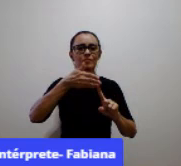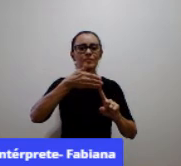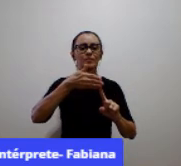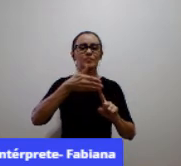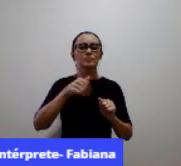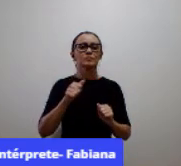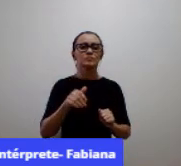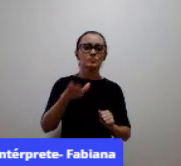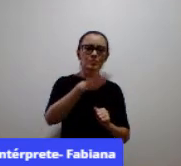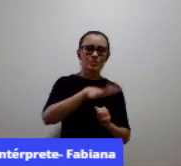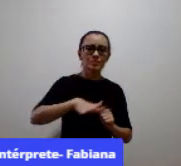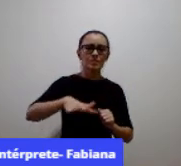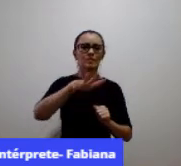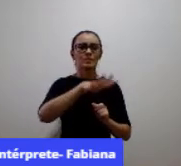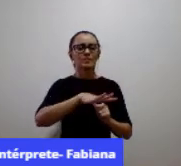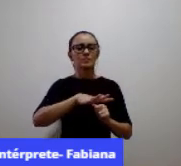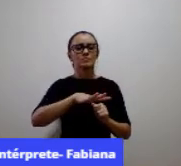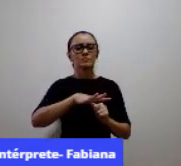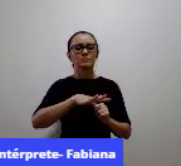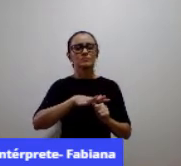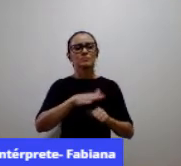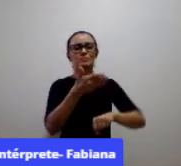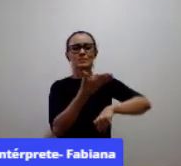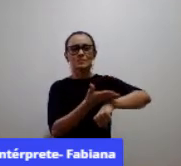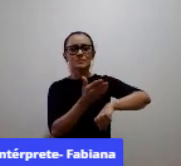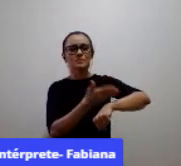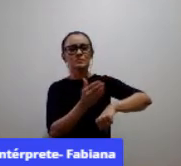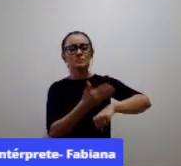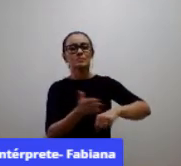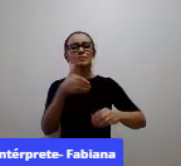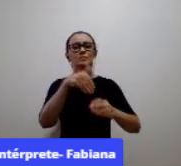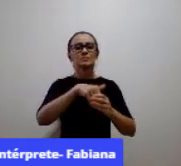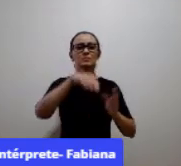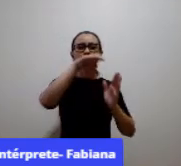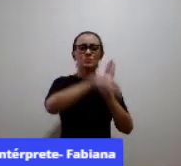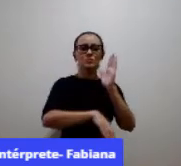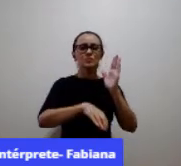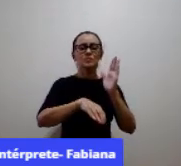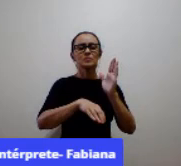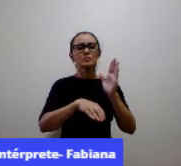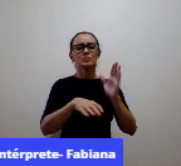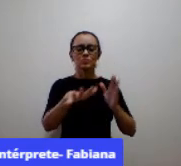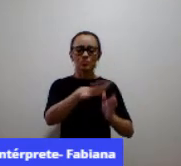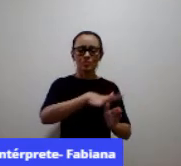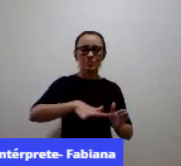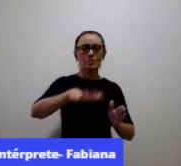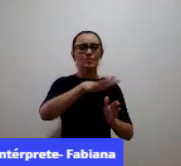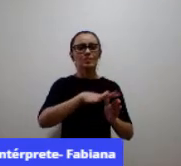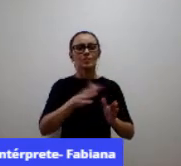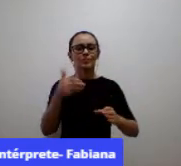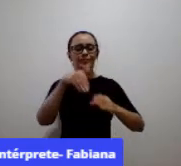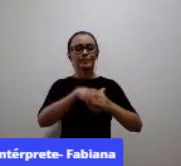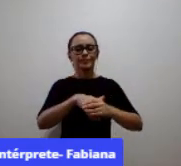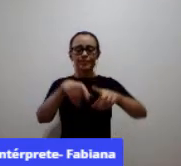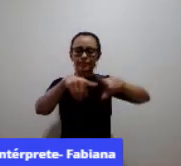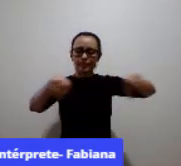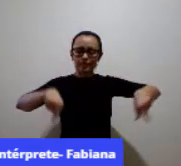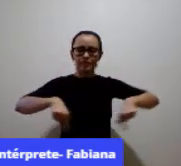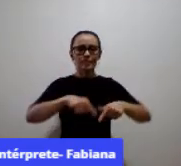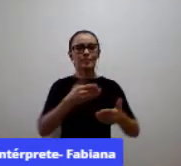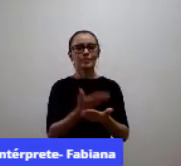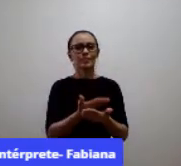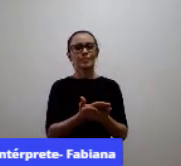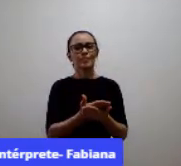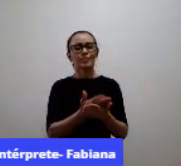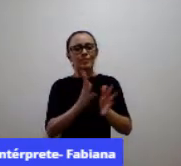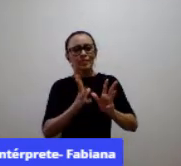as adequações das práticas curriculares e dos ambientes, é o manejo da sala de aula, é tudo aquilo que favorece